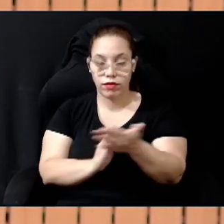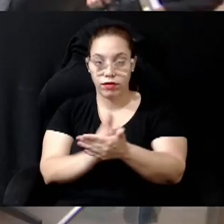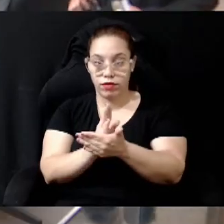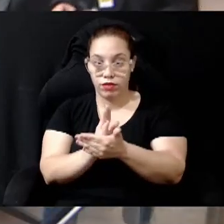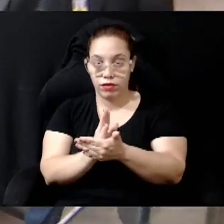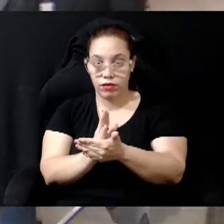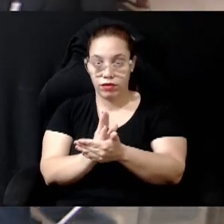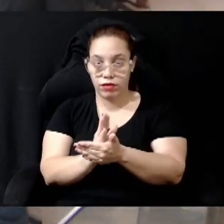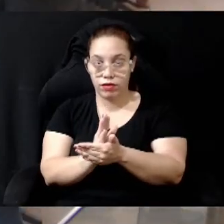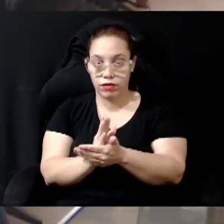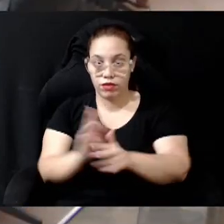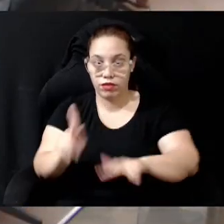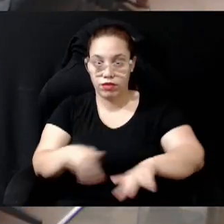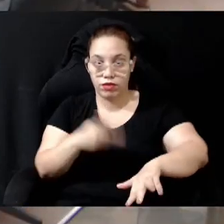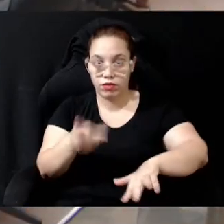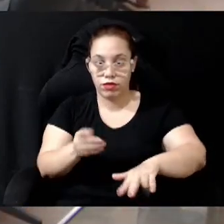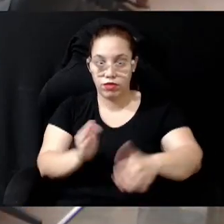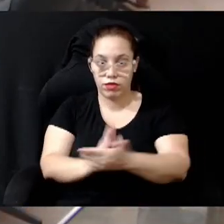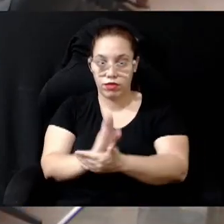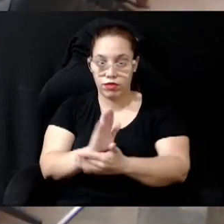estão. Aprovado.